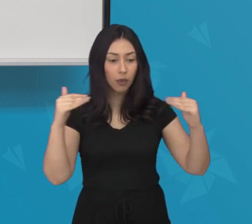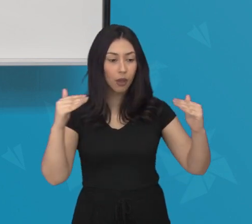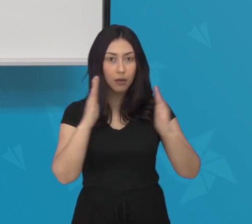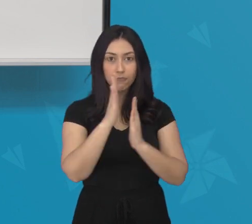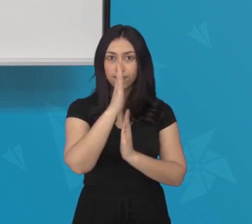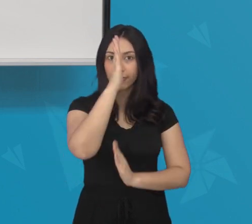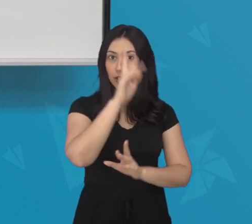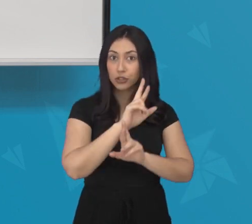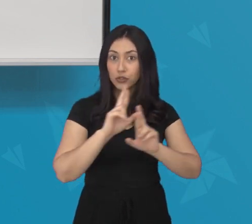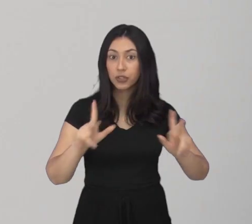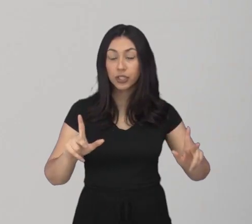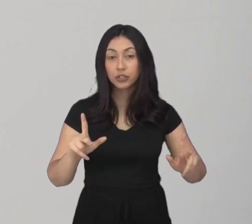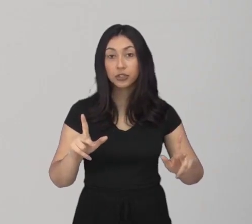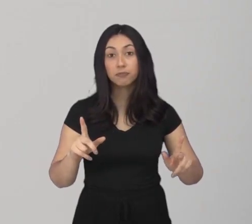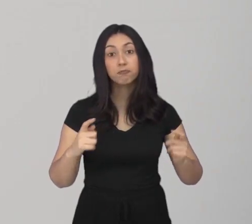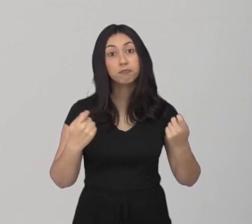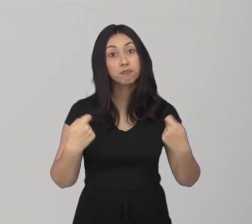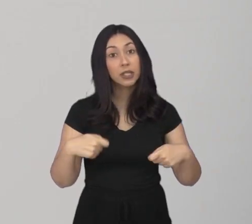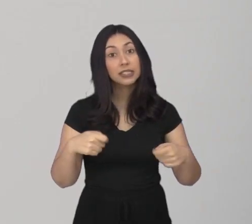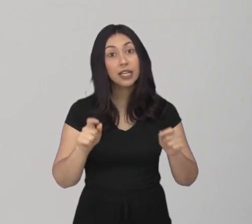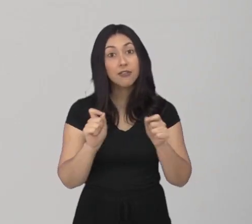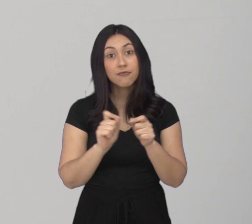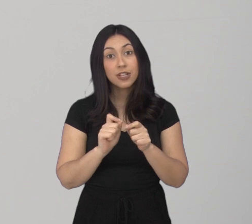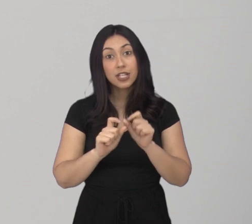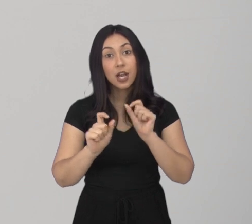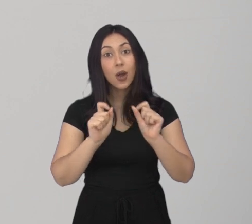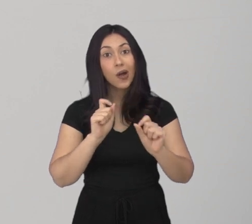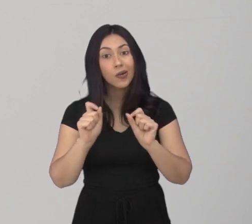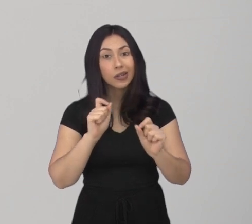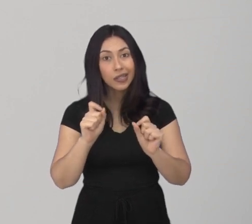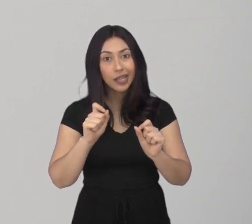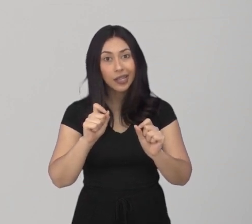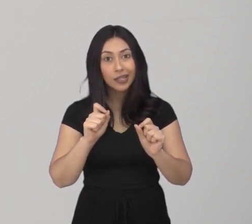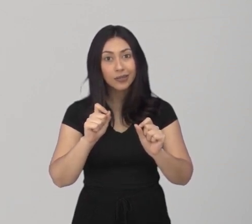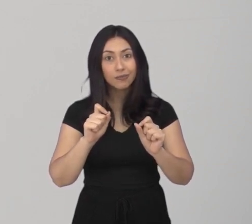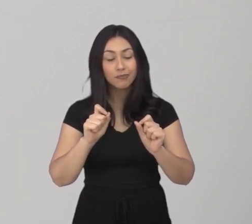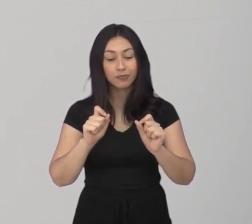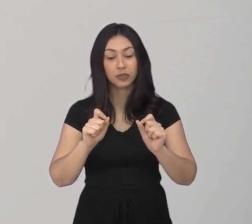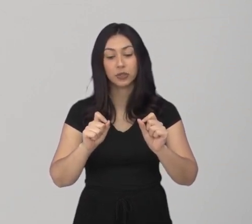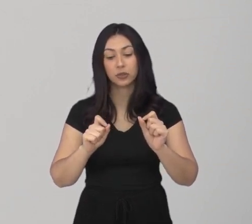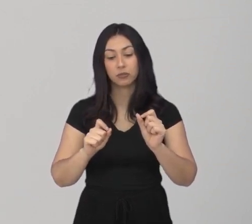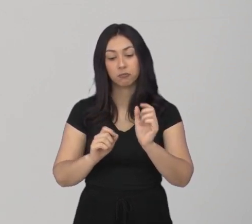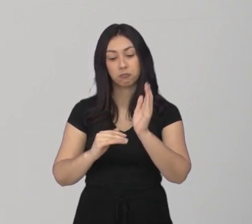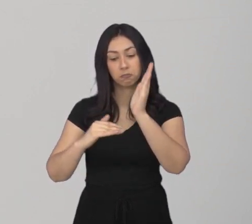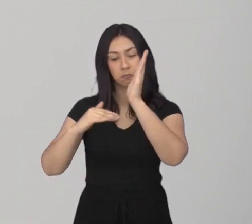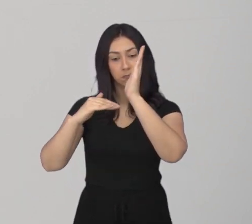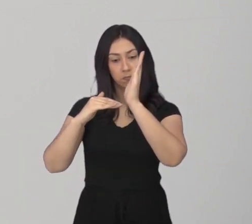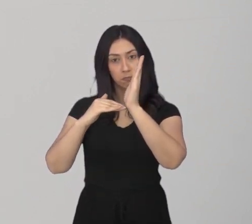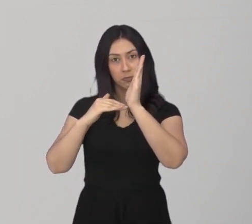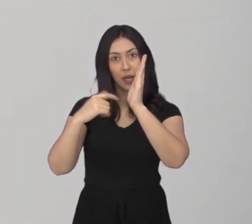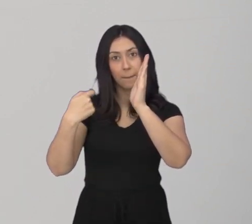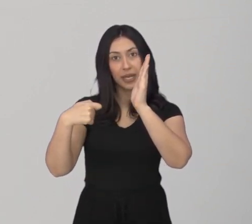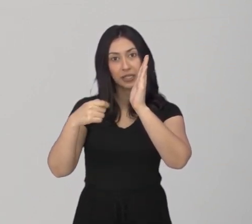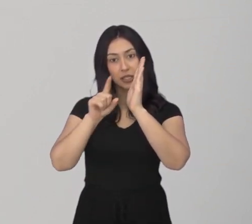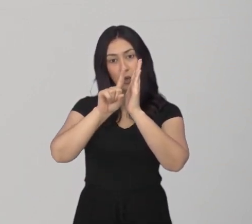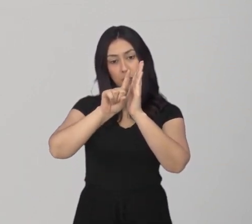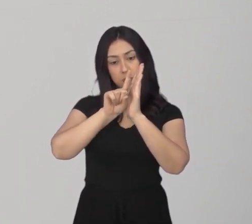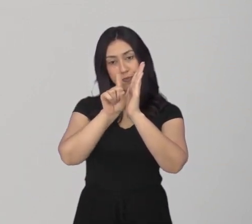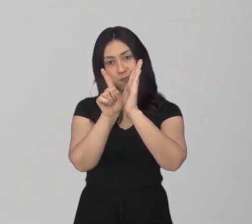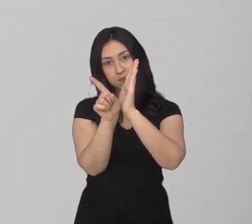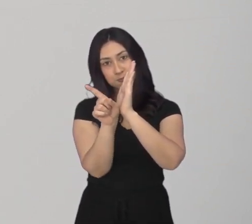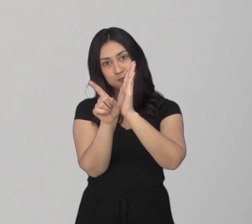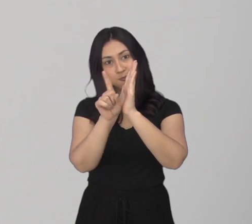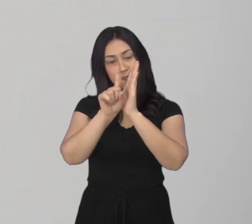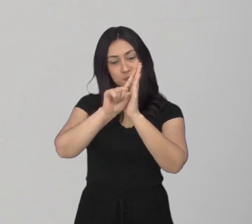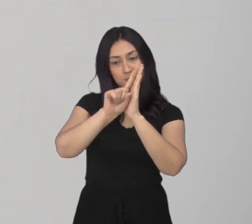paralelo entre eles. O que eu vou ter que fazer aqui? Eu vou fazer uma decomposição de vetores. Nesse caso aqui, eu tenho um ângulo reto. Mas e